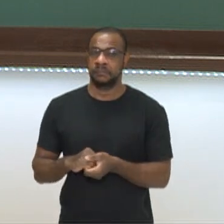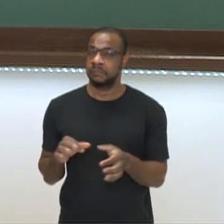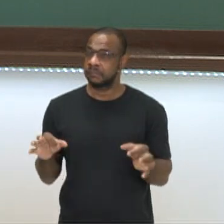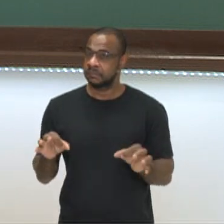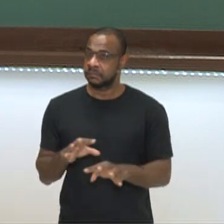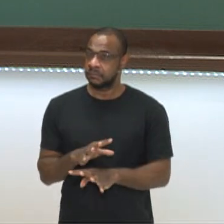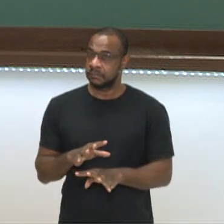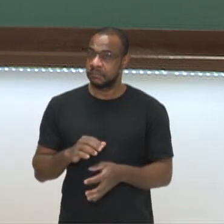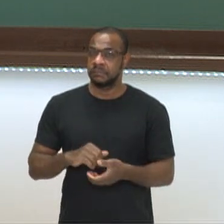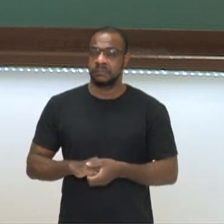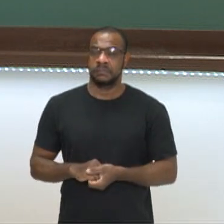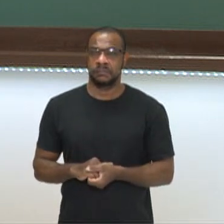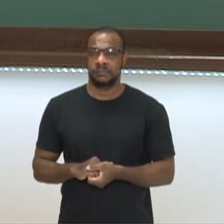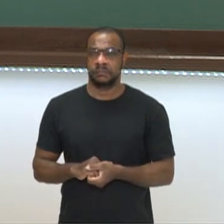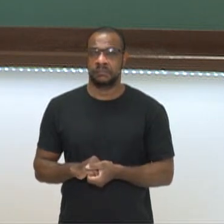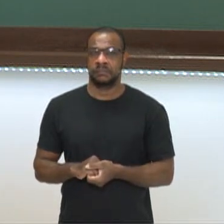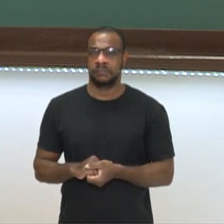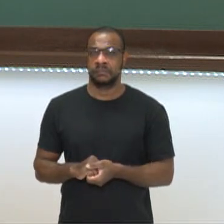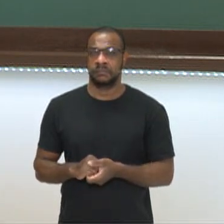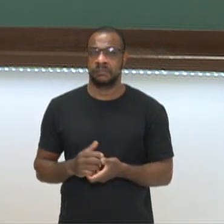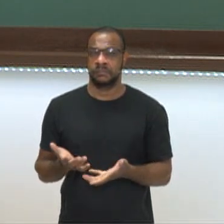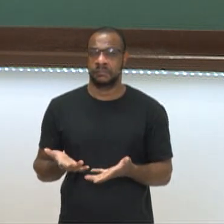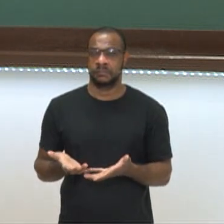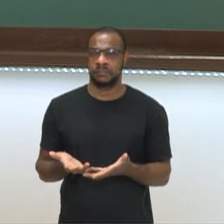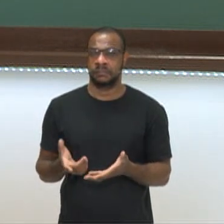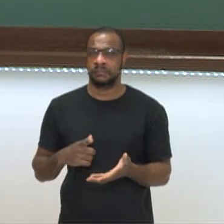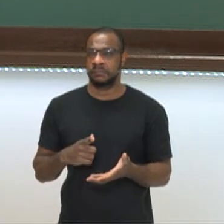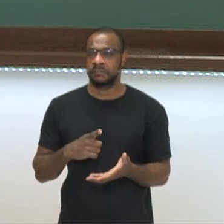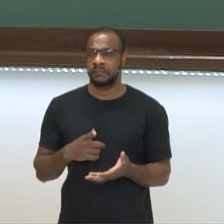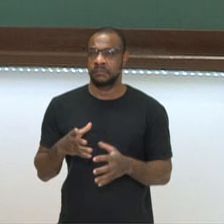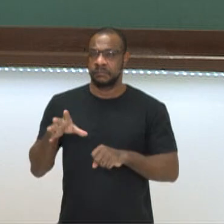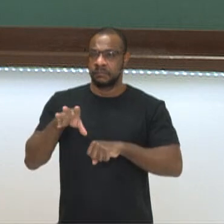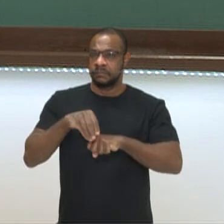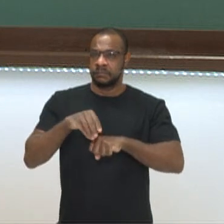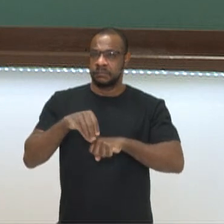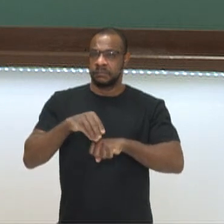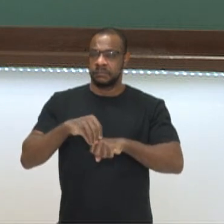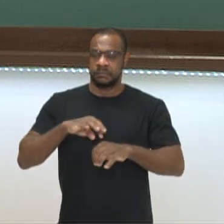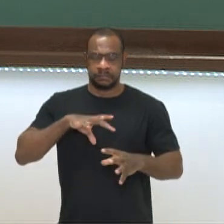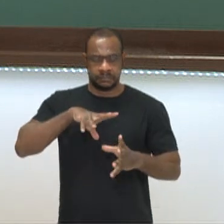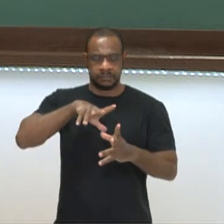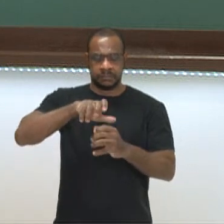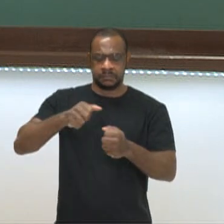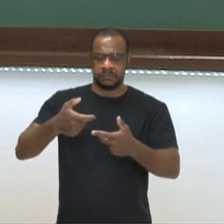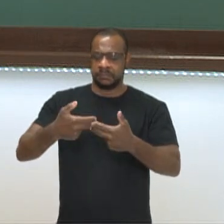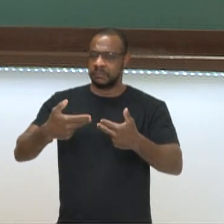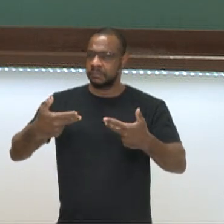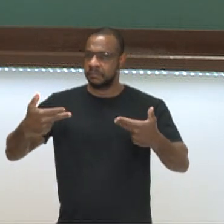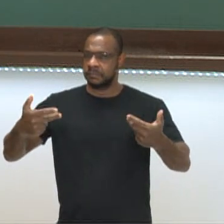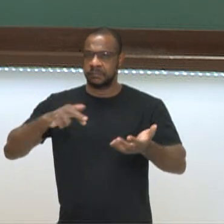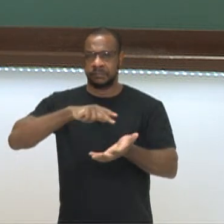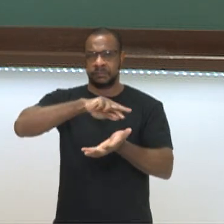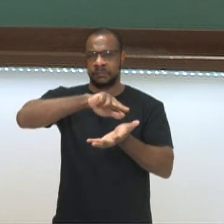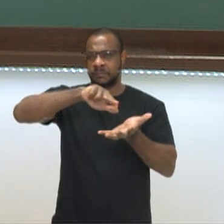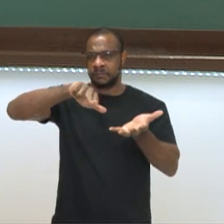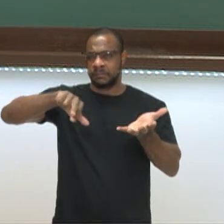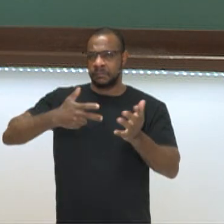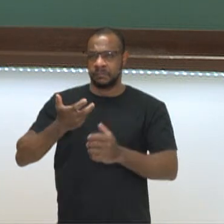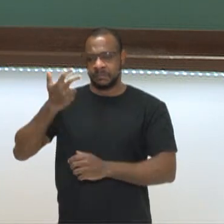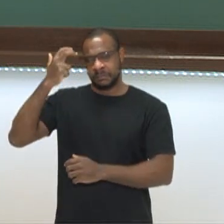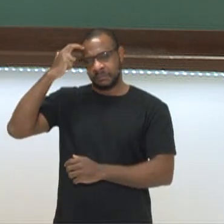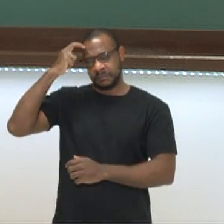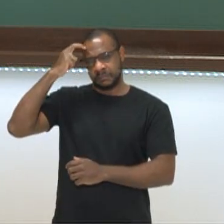prontos, aventureiros da cultura, para mergulhar no nosso universo da diversidade cultural